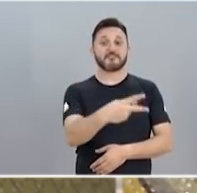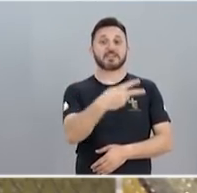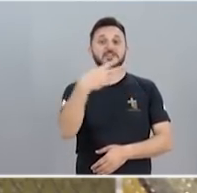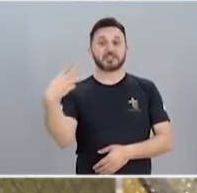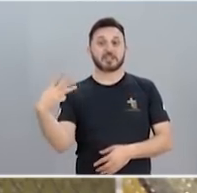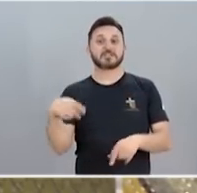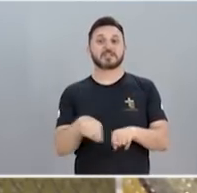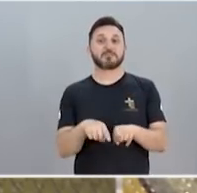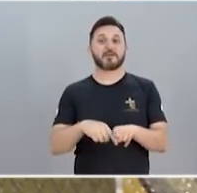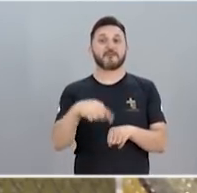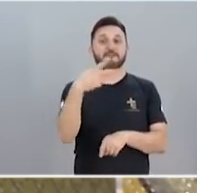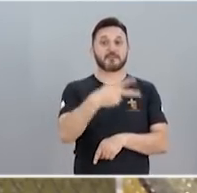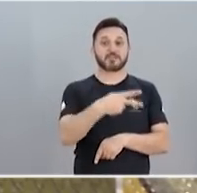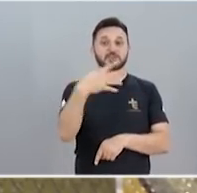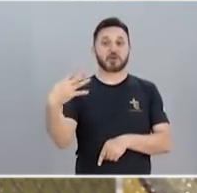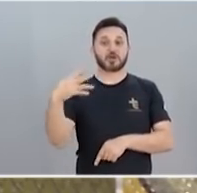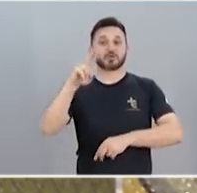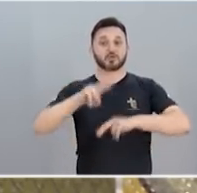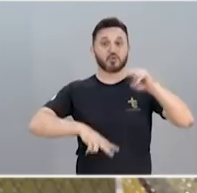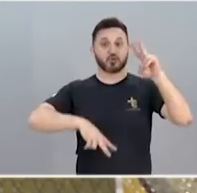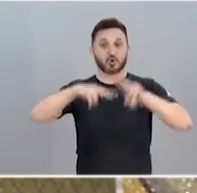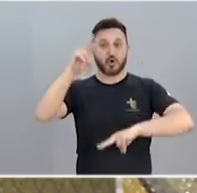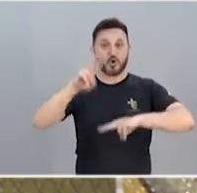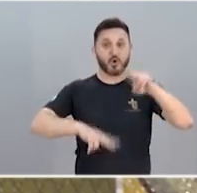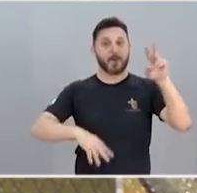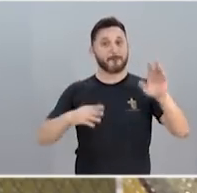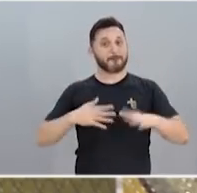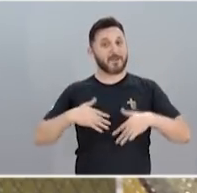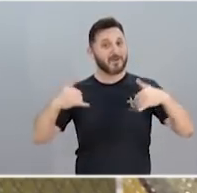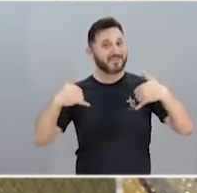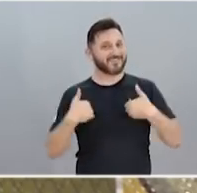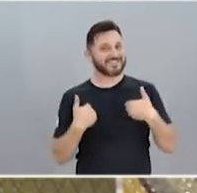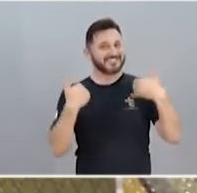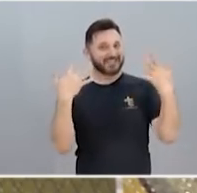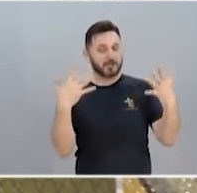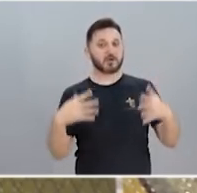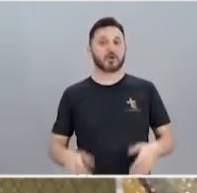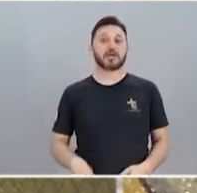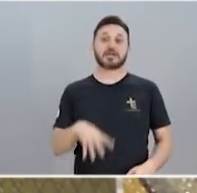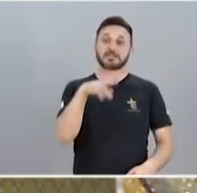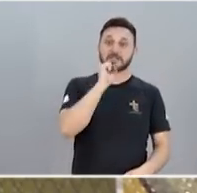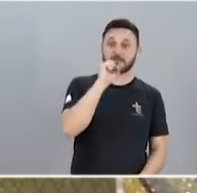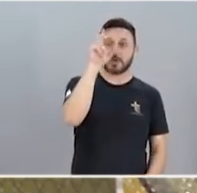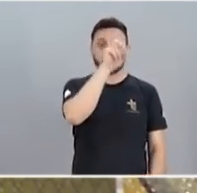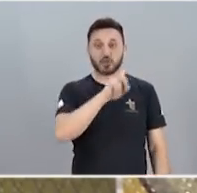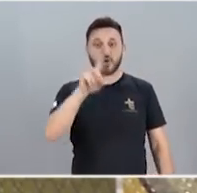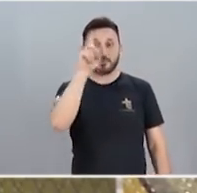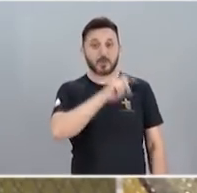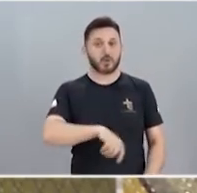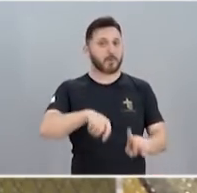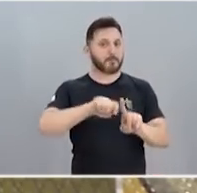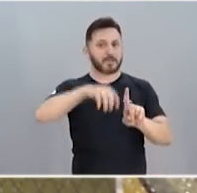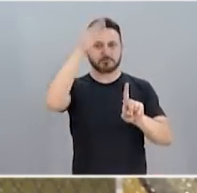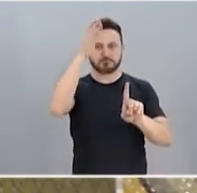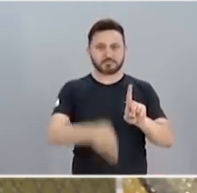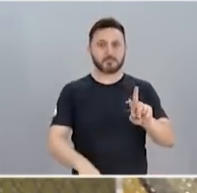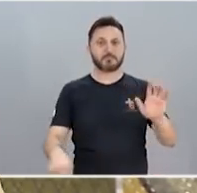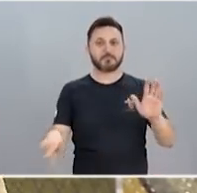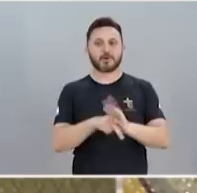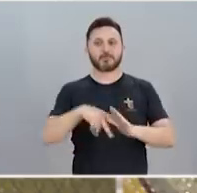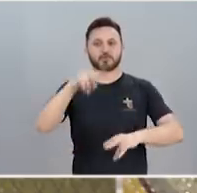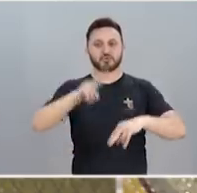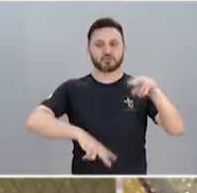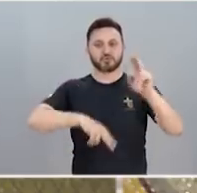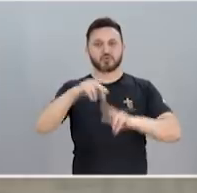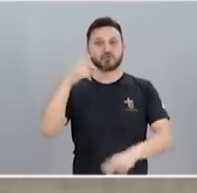e 24 de junho. Portanto, tem que ser sábado e domingo no mês de junho. Portanto,